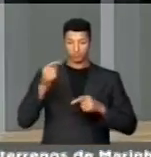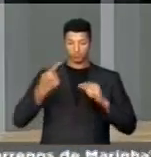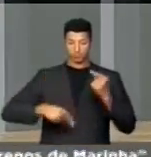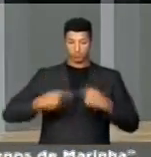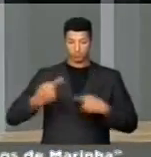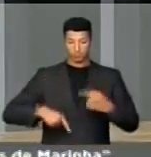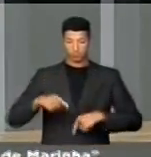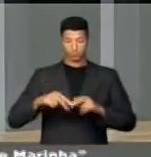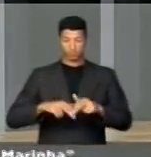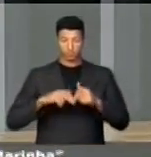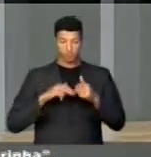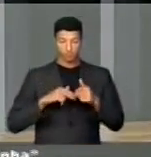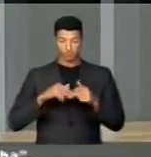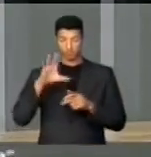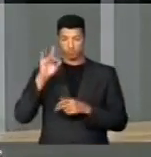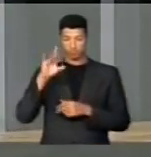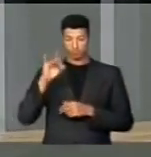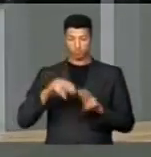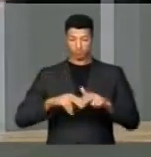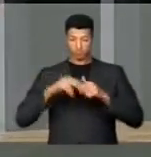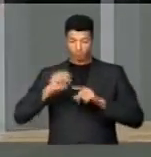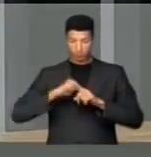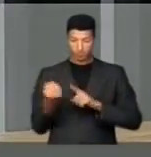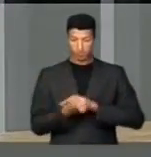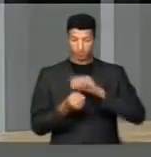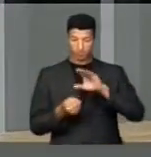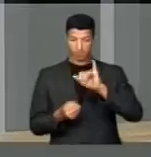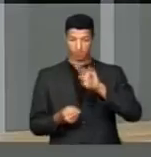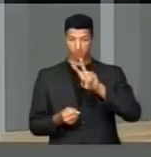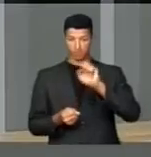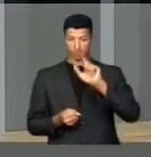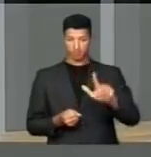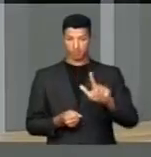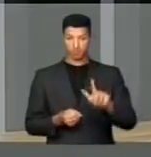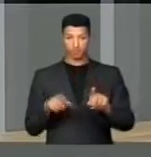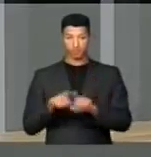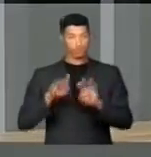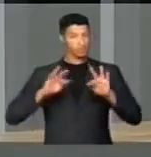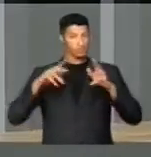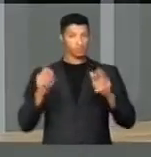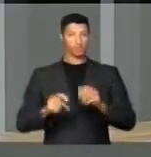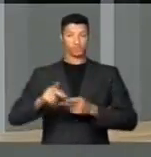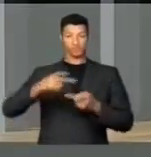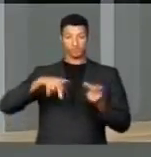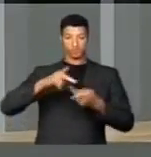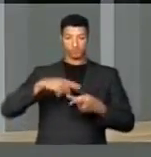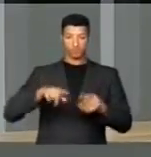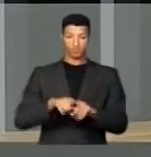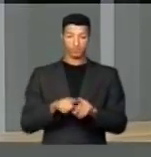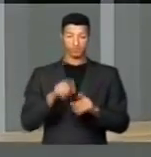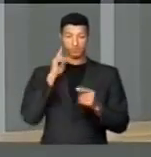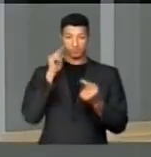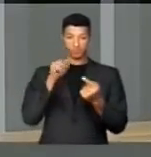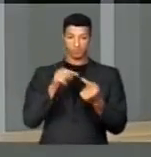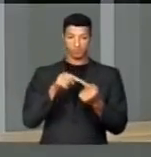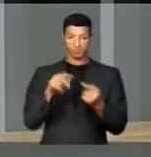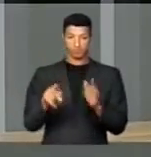discutido por cientistas, pela sociedade civil organizada em todo o planeta, a favor